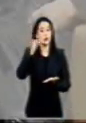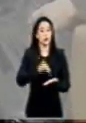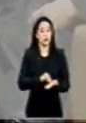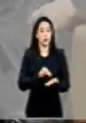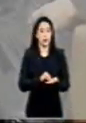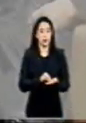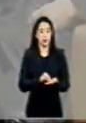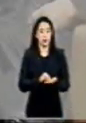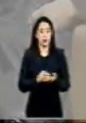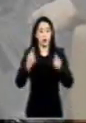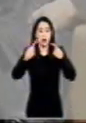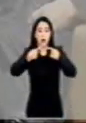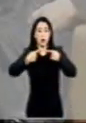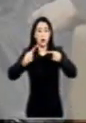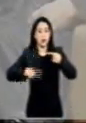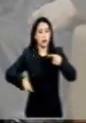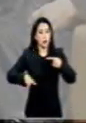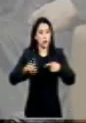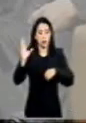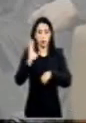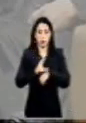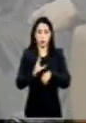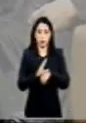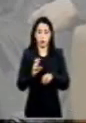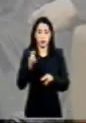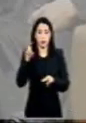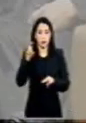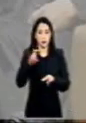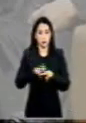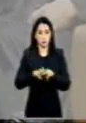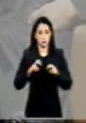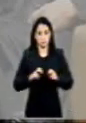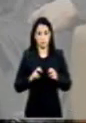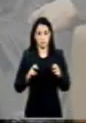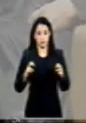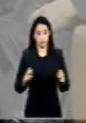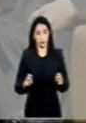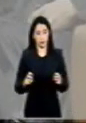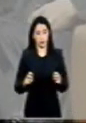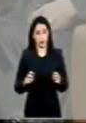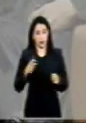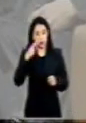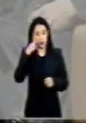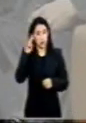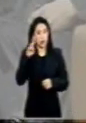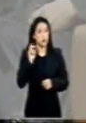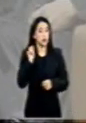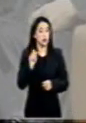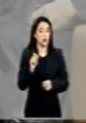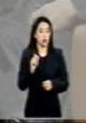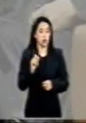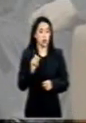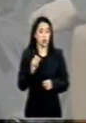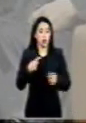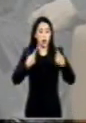conforme a Constituição, para assentar que qualquer medida restritiva à